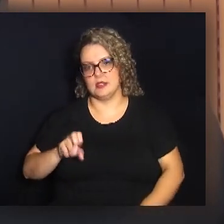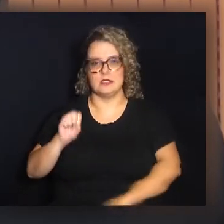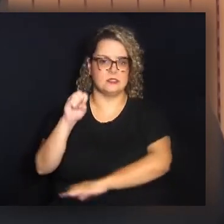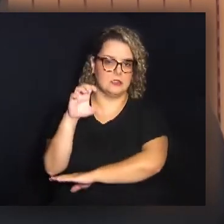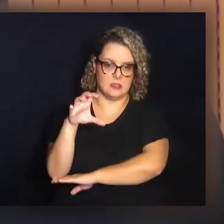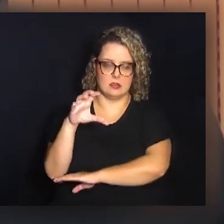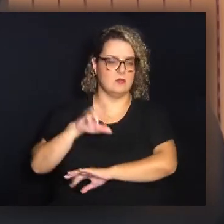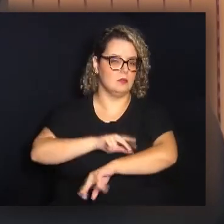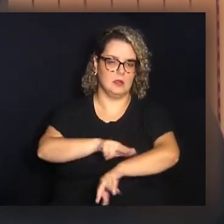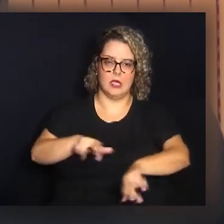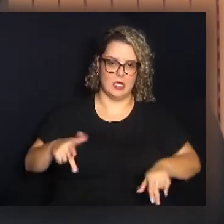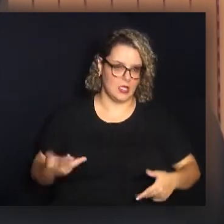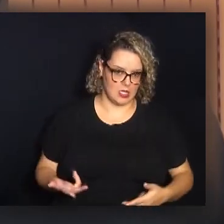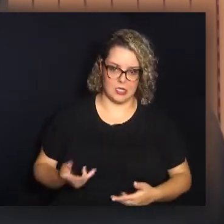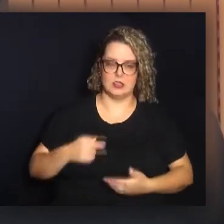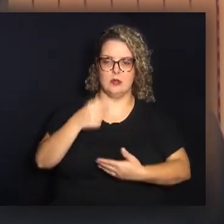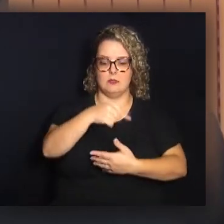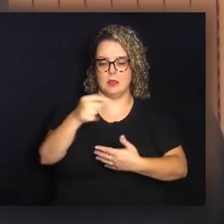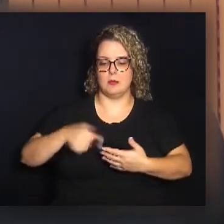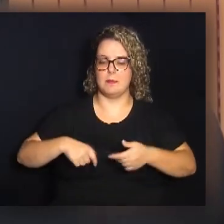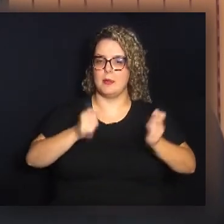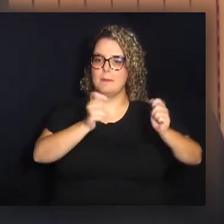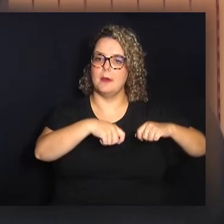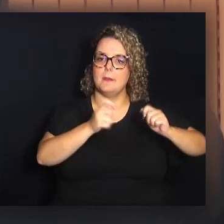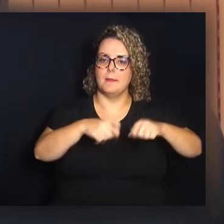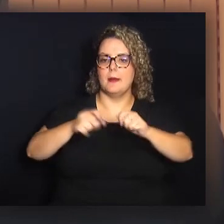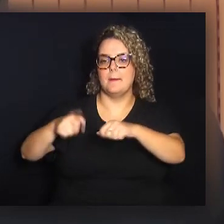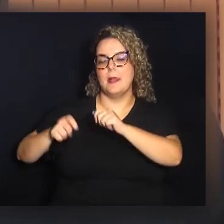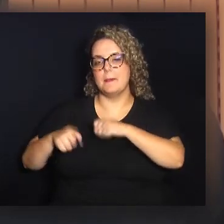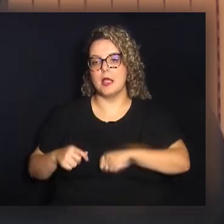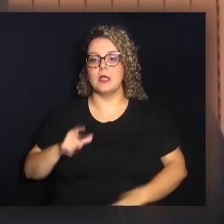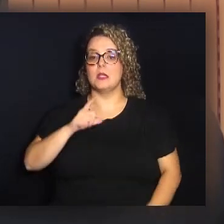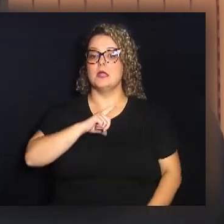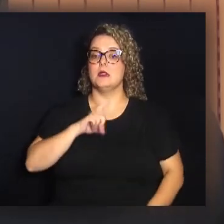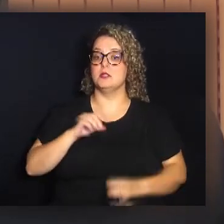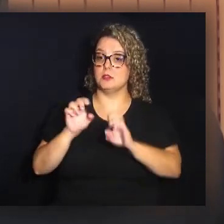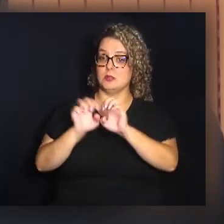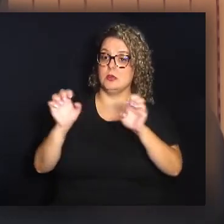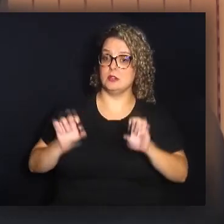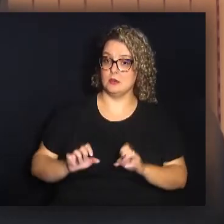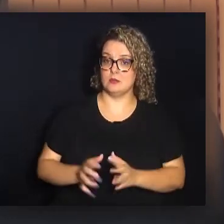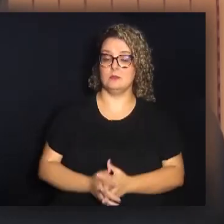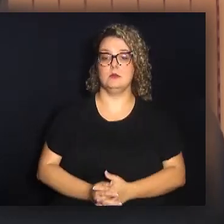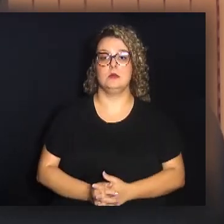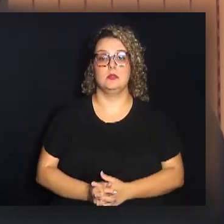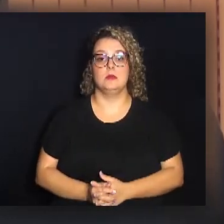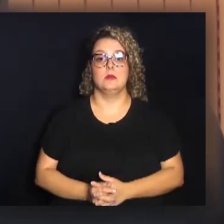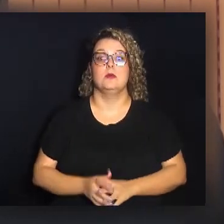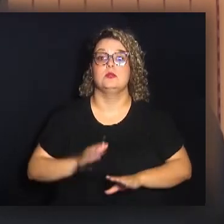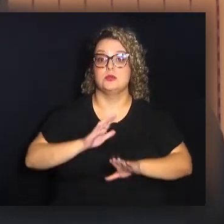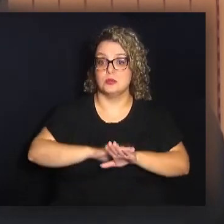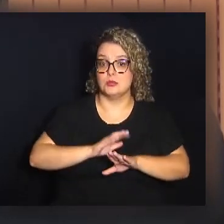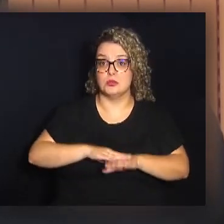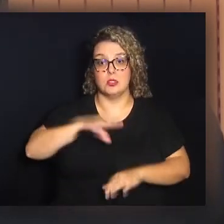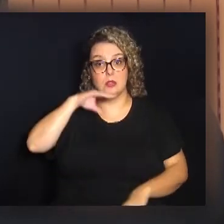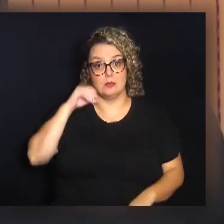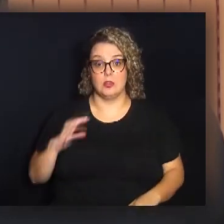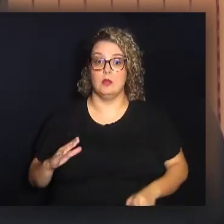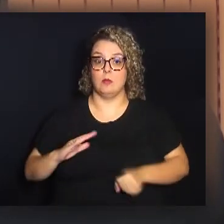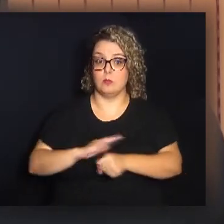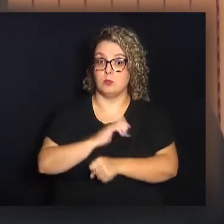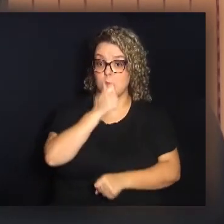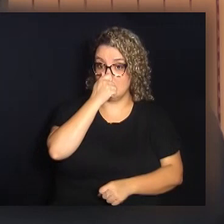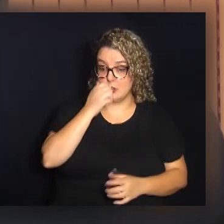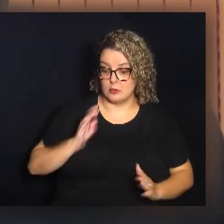antenas. Enfim, a gente tem uma série de competências que faz com que a gente tenha uma estrutura de funcionários também